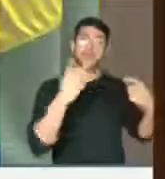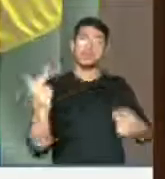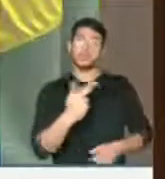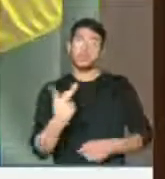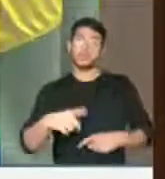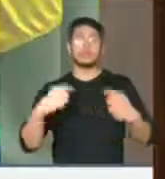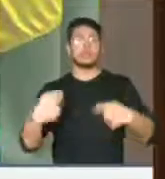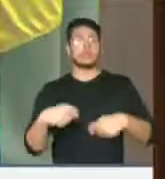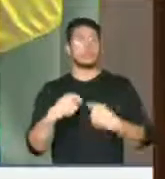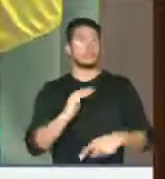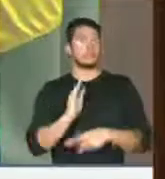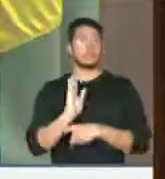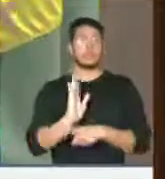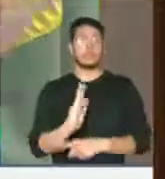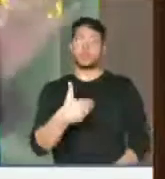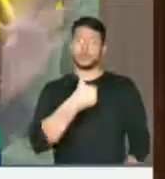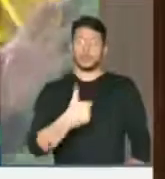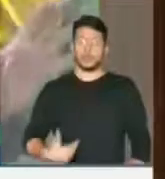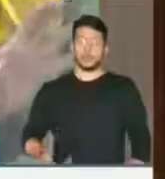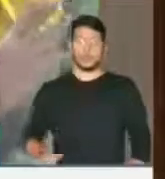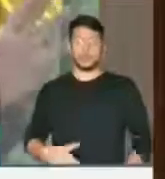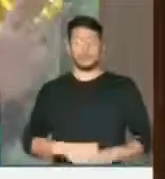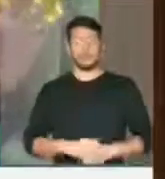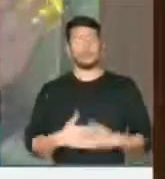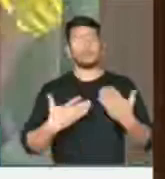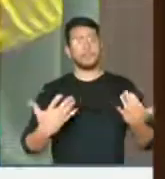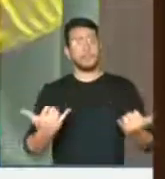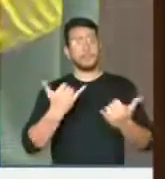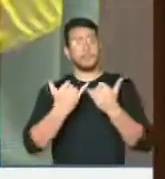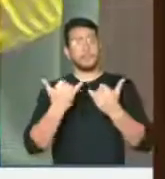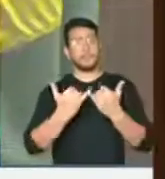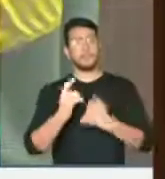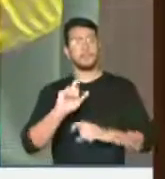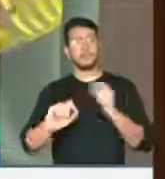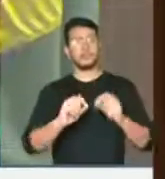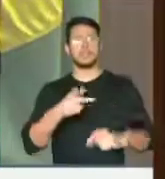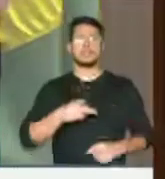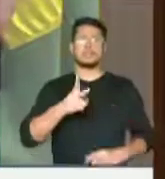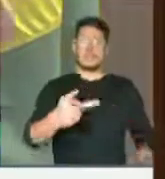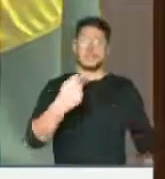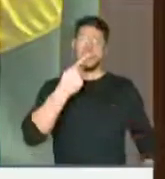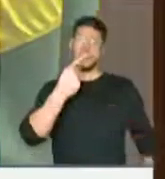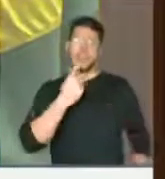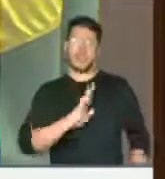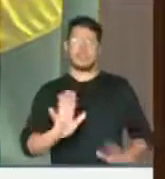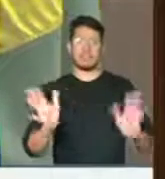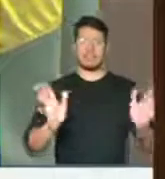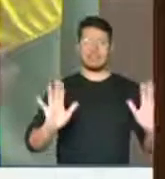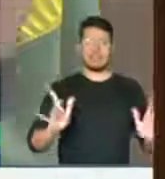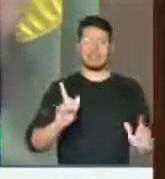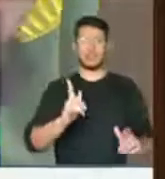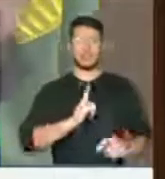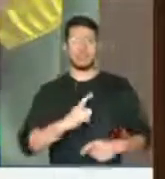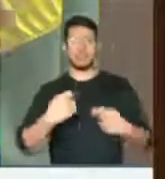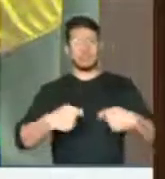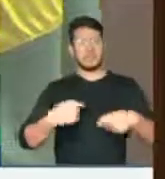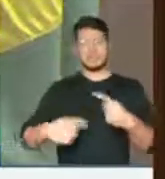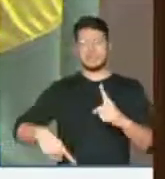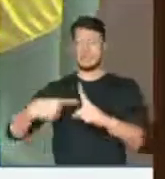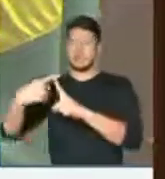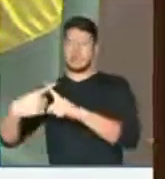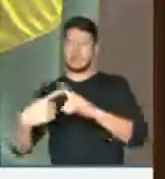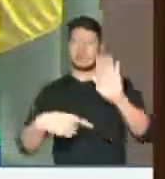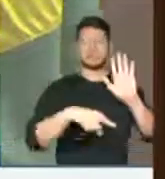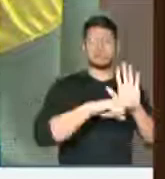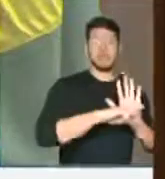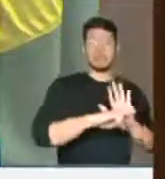seca no sul do Brasil. Eu acho que às vezes aqui se faz um discurso do Estado mínimo, do Estado máximo, do Estado grande, do Estado